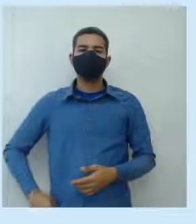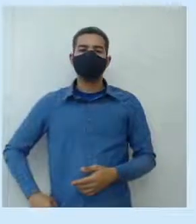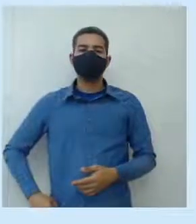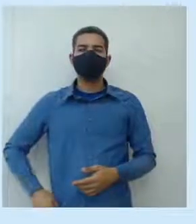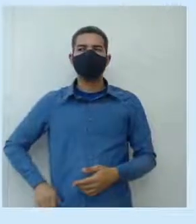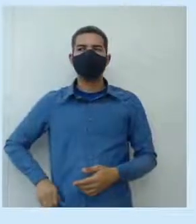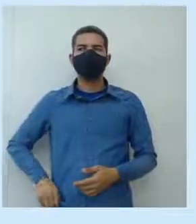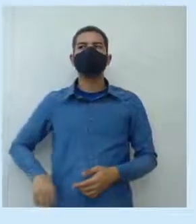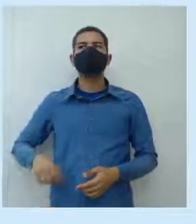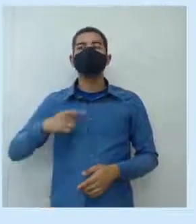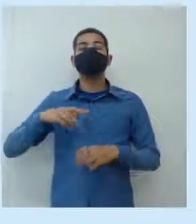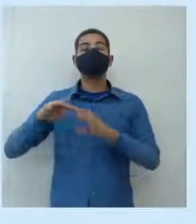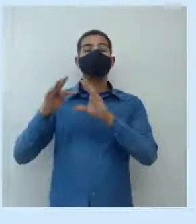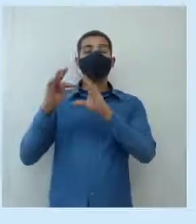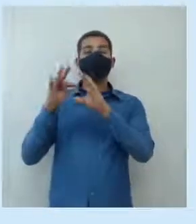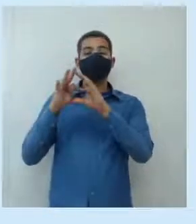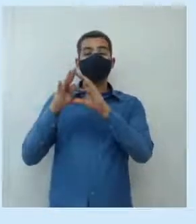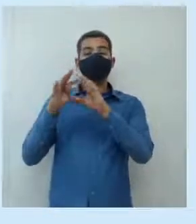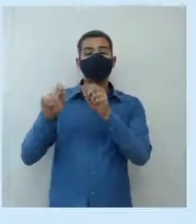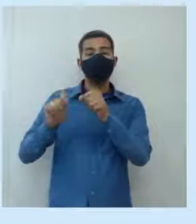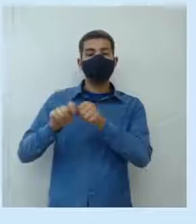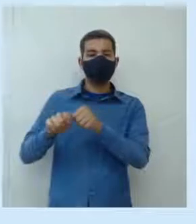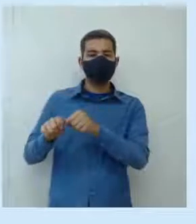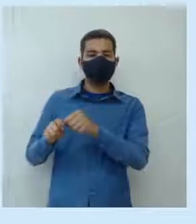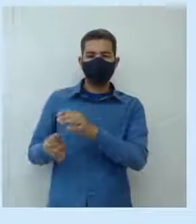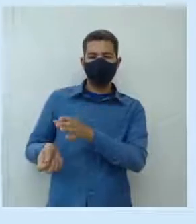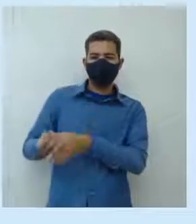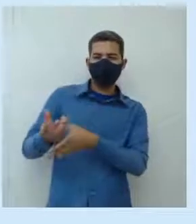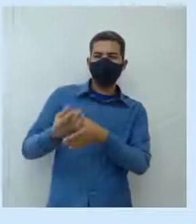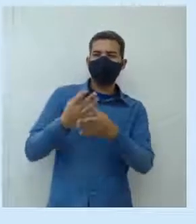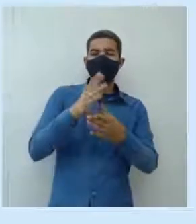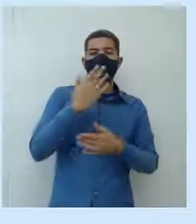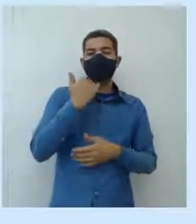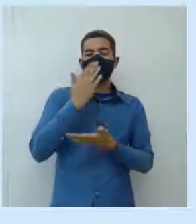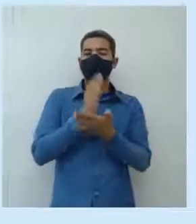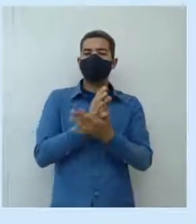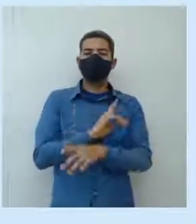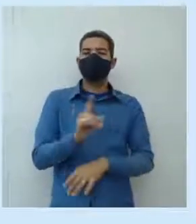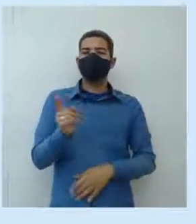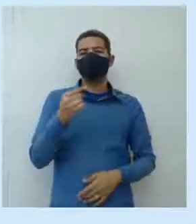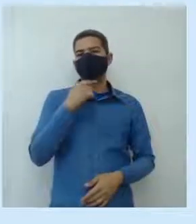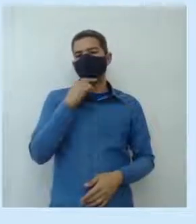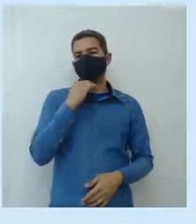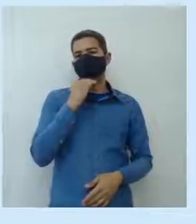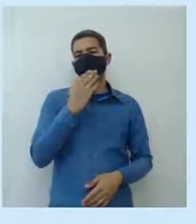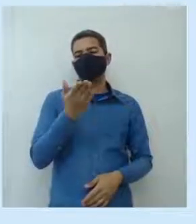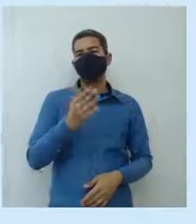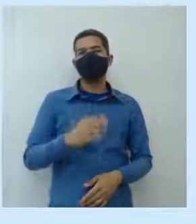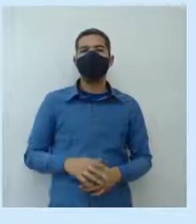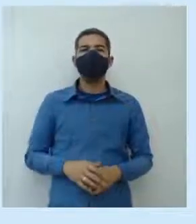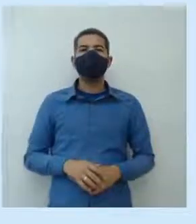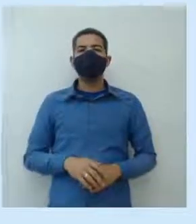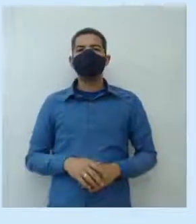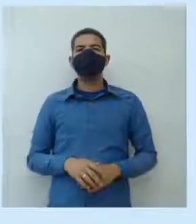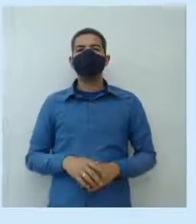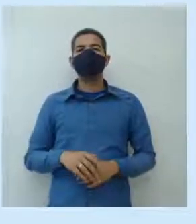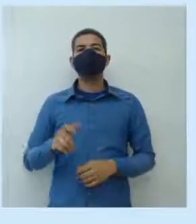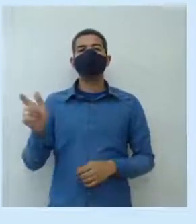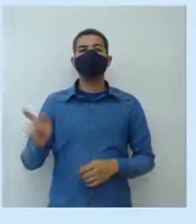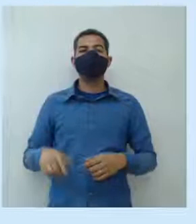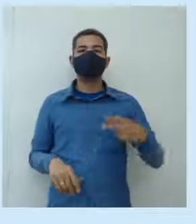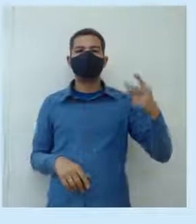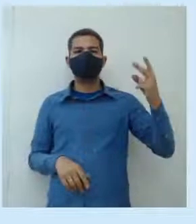com os transgênicos tendo uma grande produção, ele não vai resolver esse problema da fome no mundo. Segundo ponto, a produtividade e o lucro